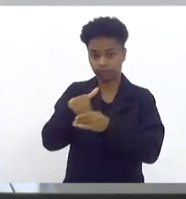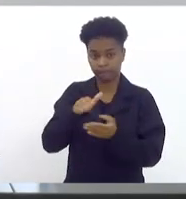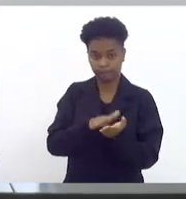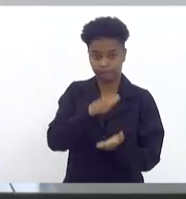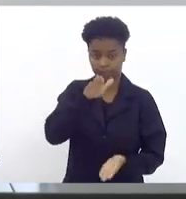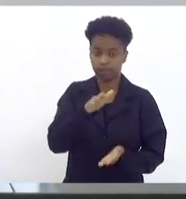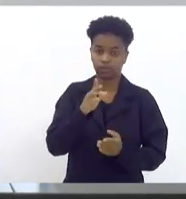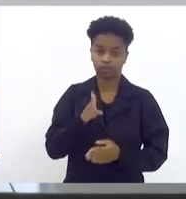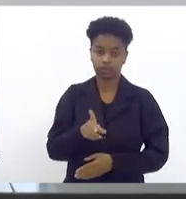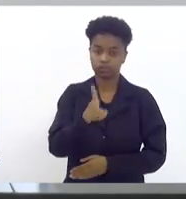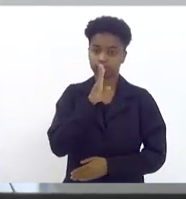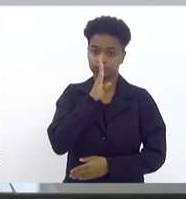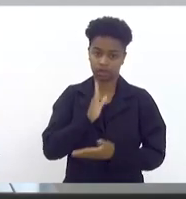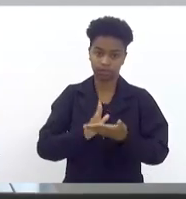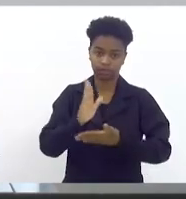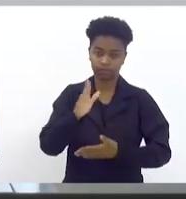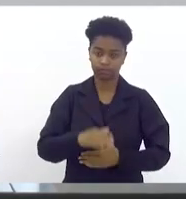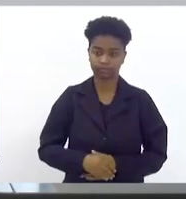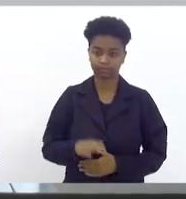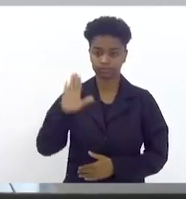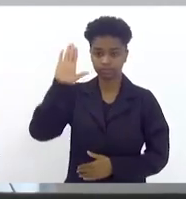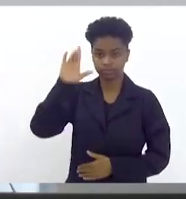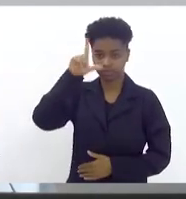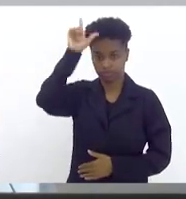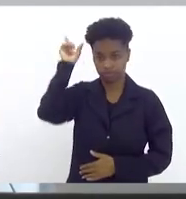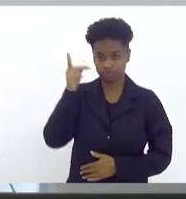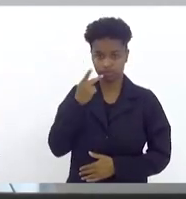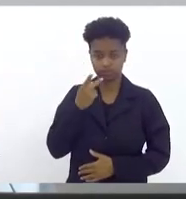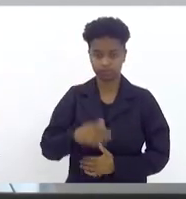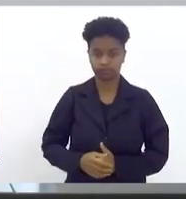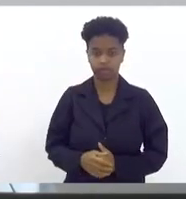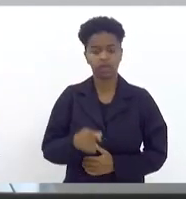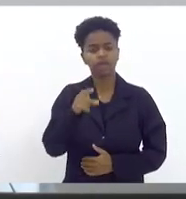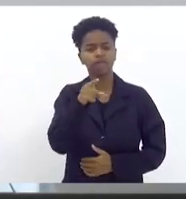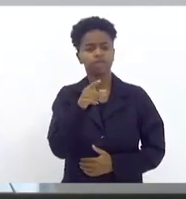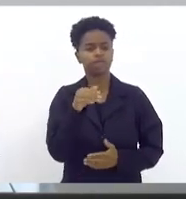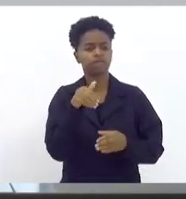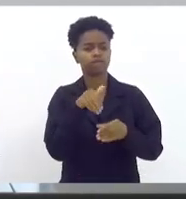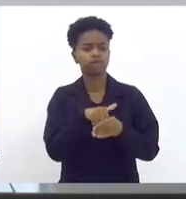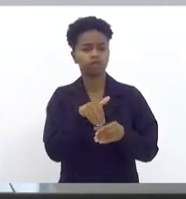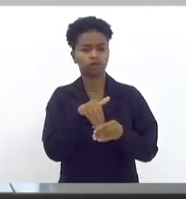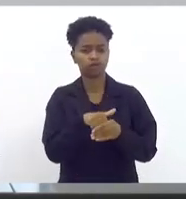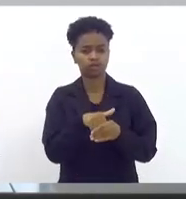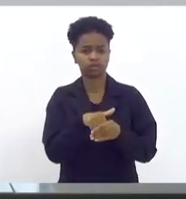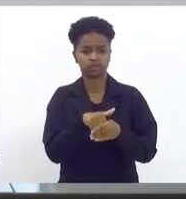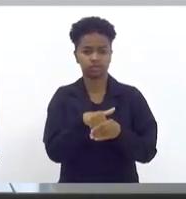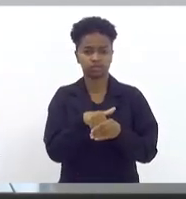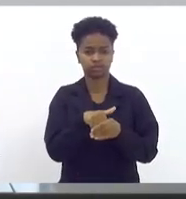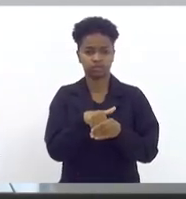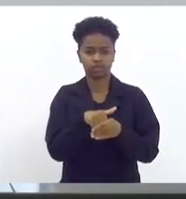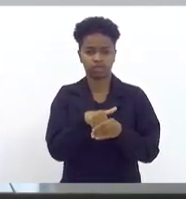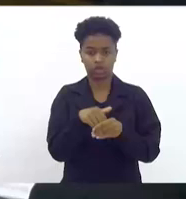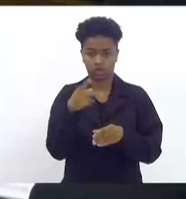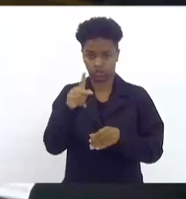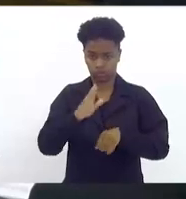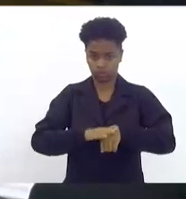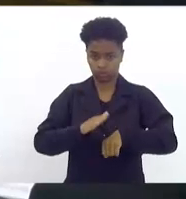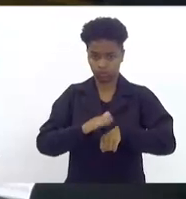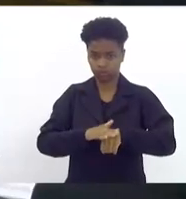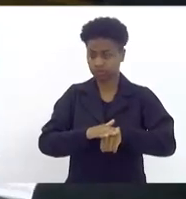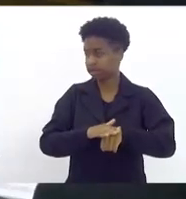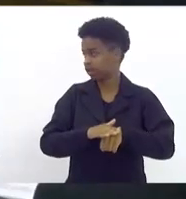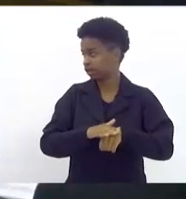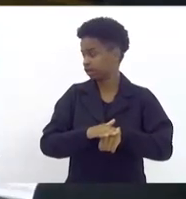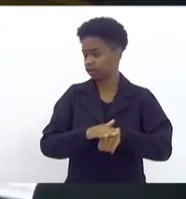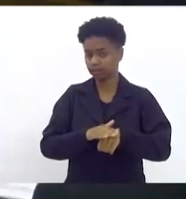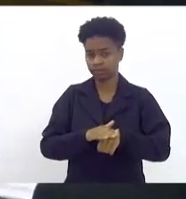estão. Aprovada a votação em bloco. Presidente. Pois não, deputado Luiz Paulo. O senhor está votando a sua relatoria? Não, ou